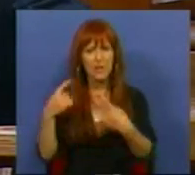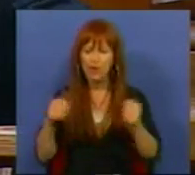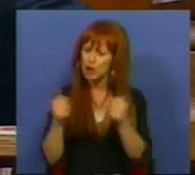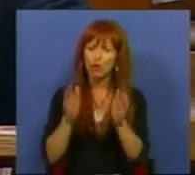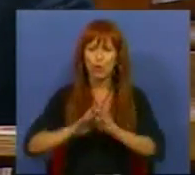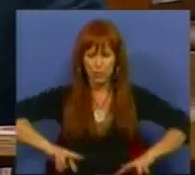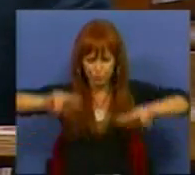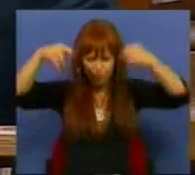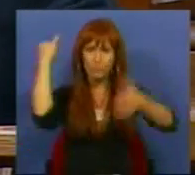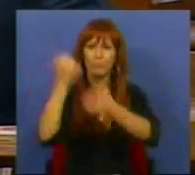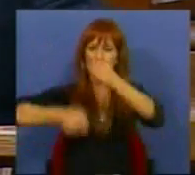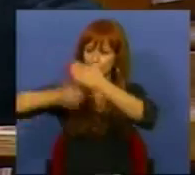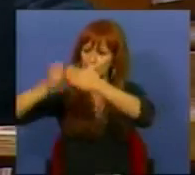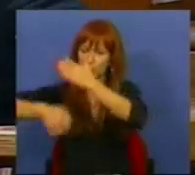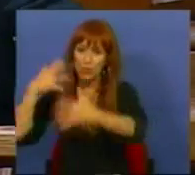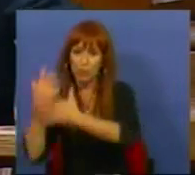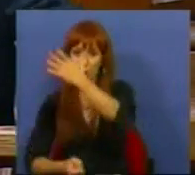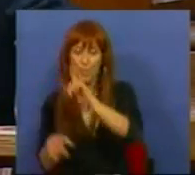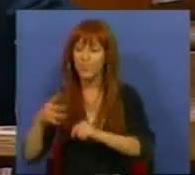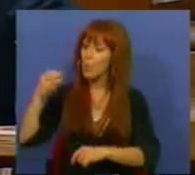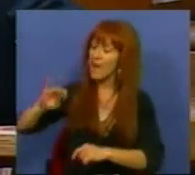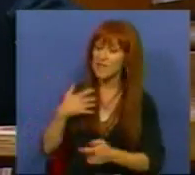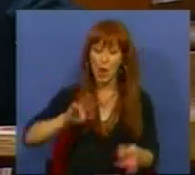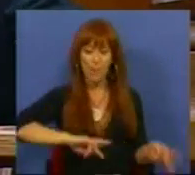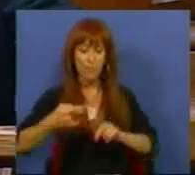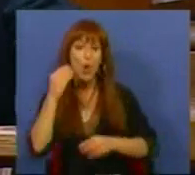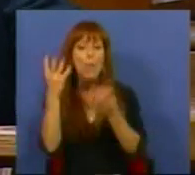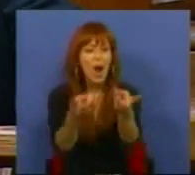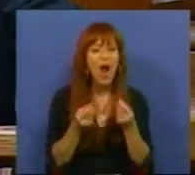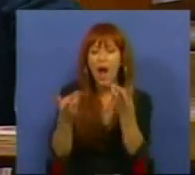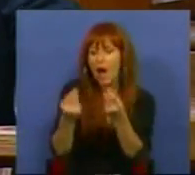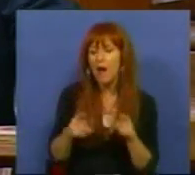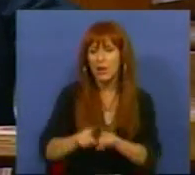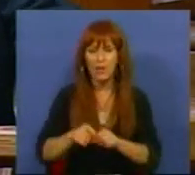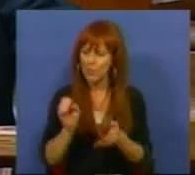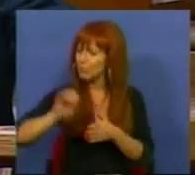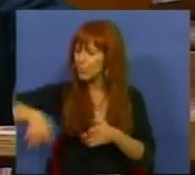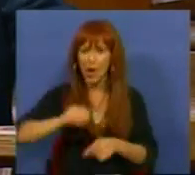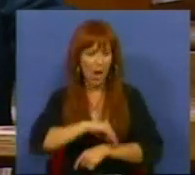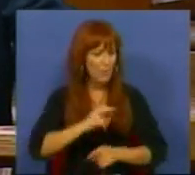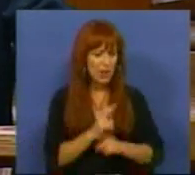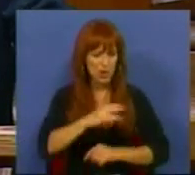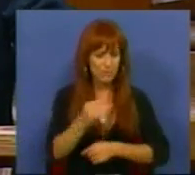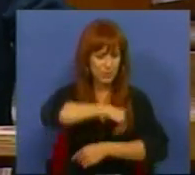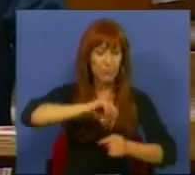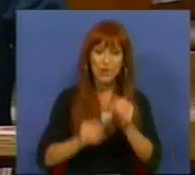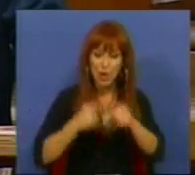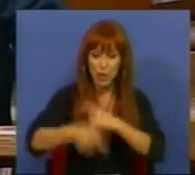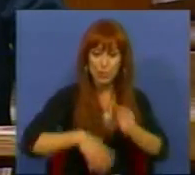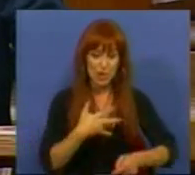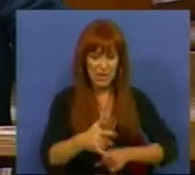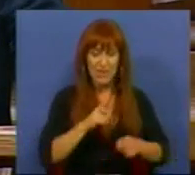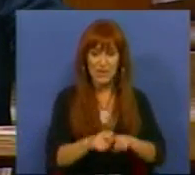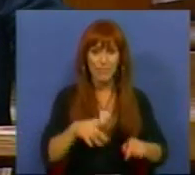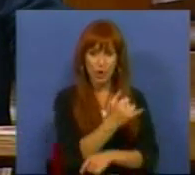toda a carreira contributiva, o PS vem agora alterar a forma de cálculo para eliminar os aumentos de rendimentos posteriores a dezembro